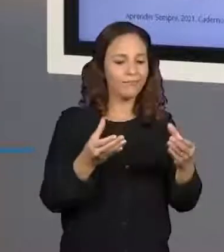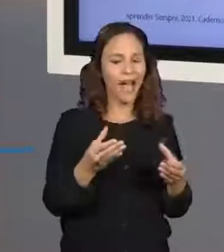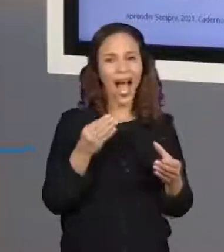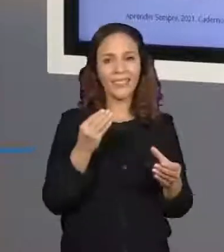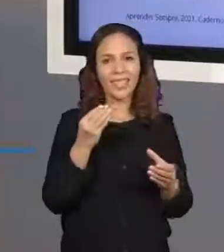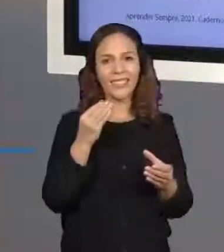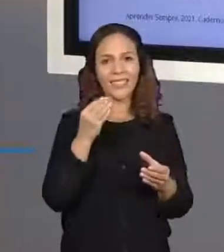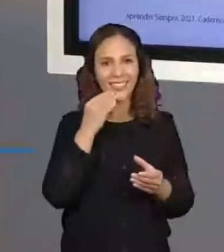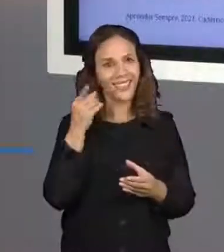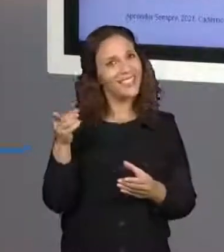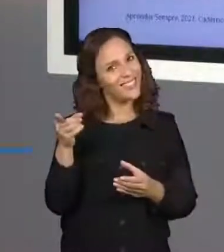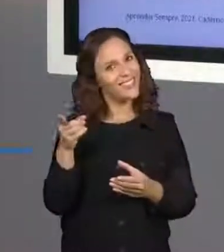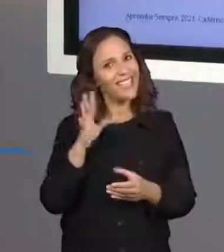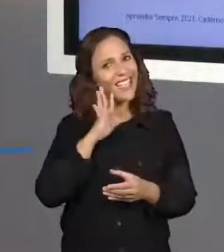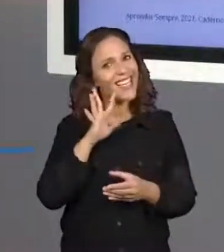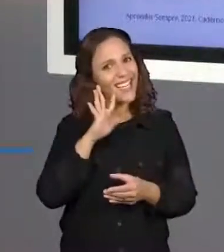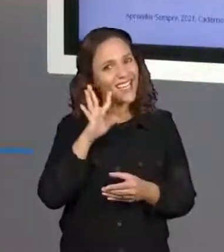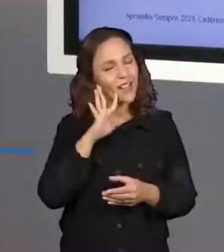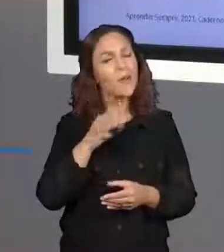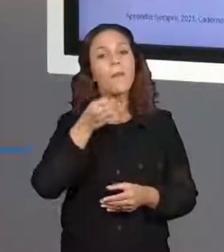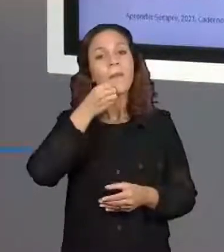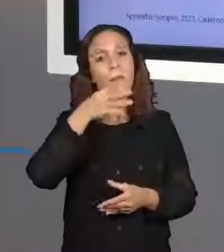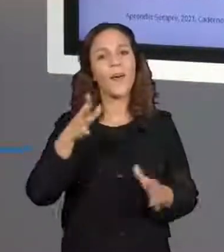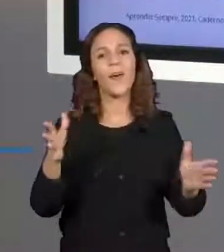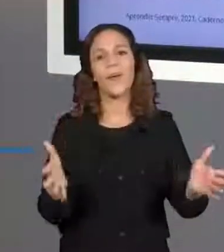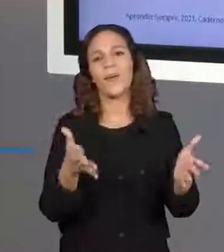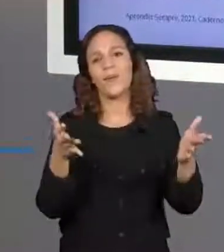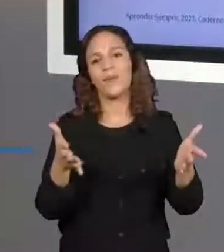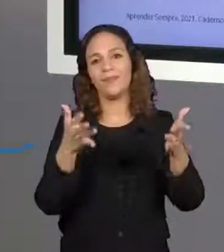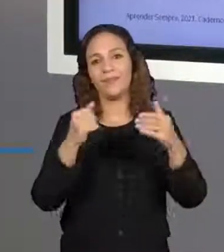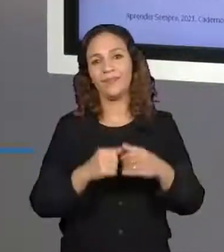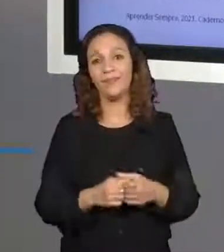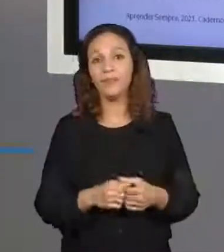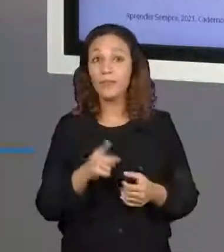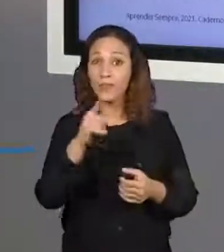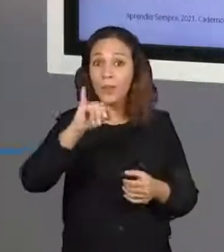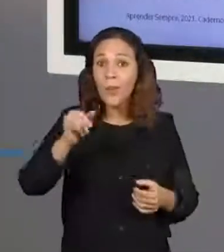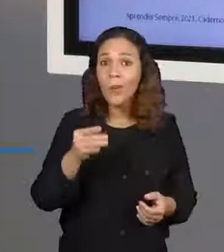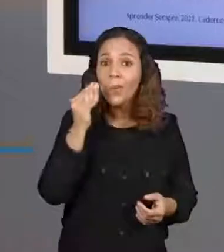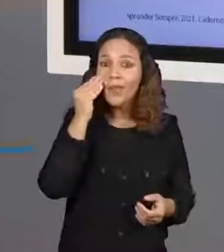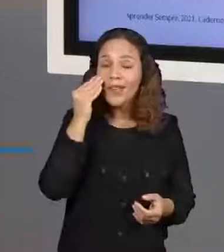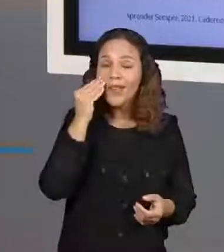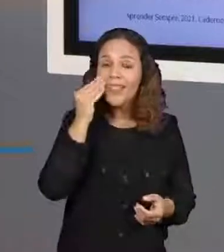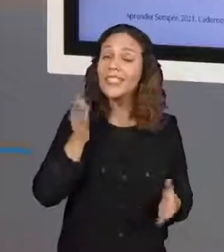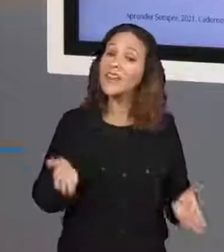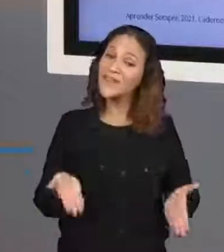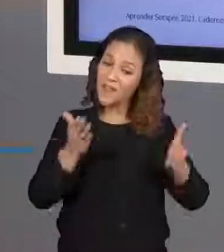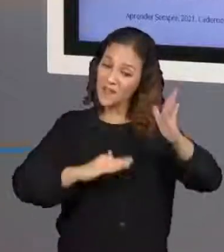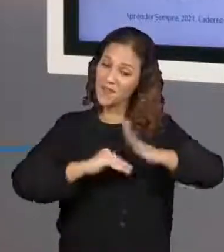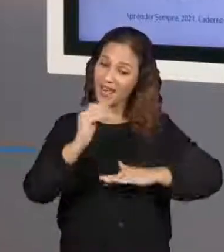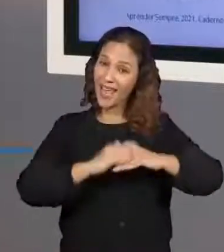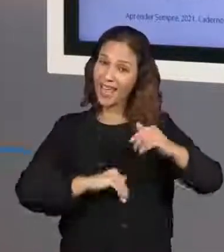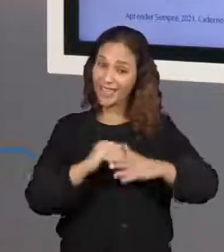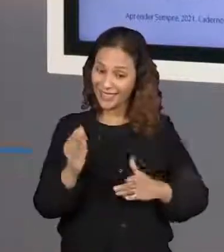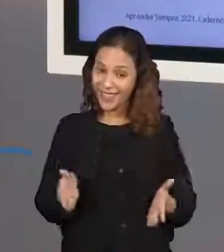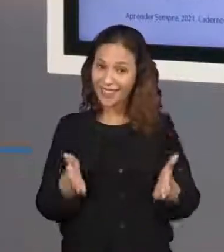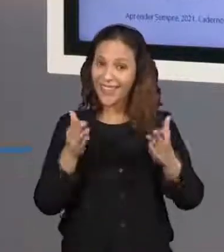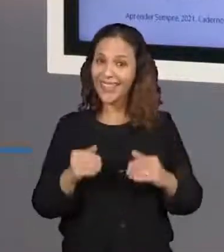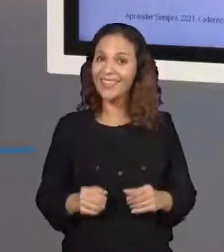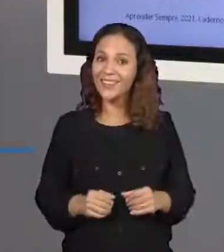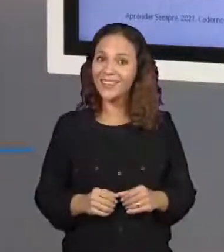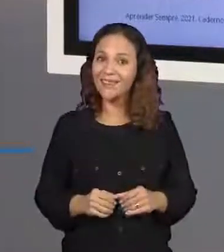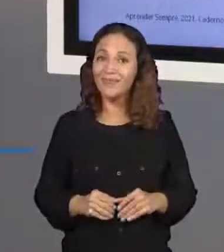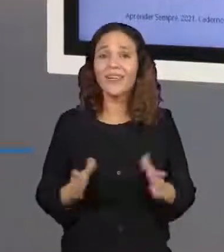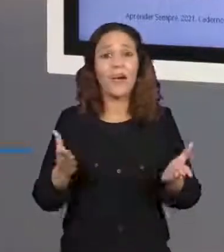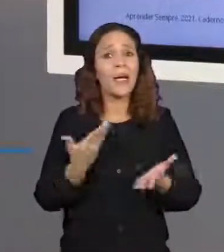né? Esse texto é um gênero bem legal de se trabalhar e se vocês tiverem a oportunidade, ponham a mão na massa aí, hein? Mas a